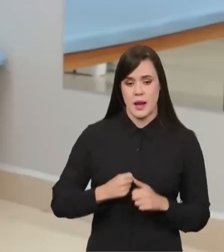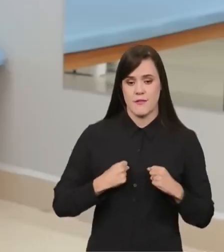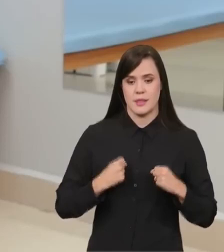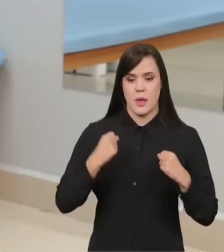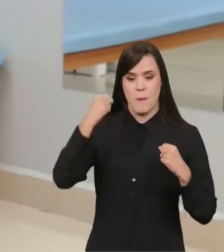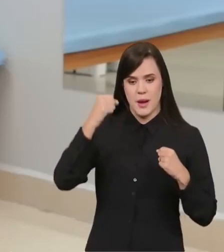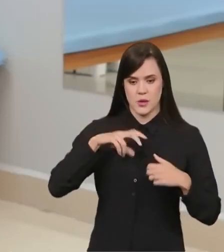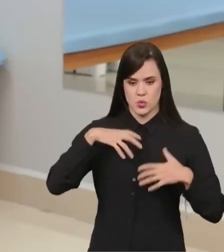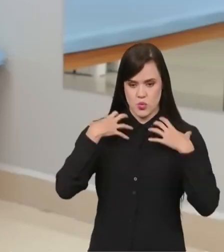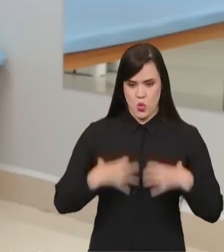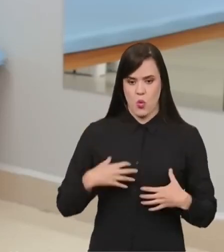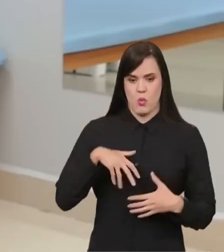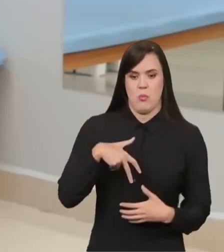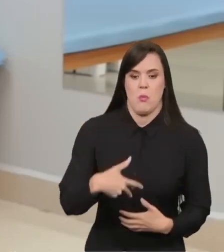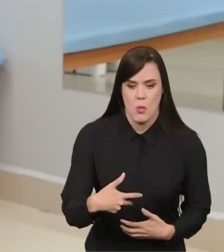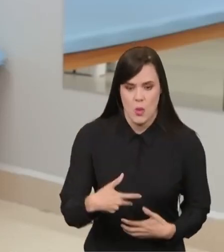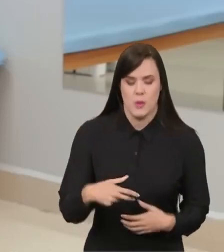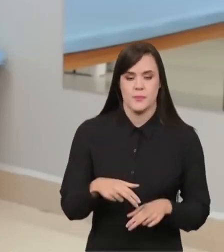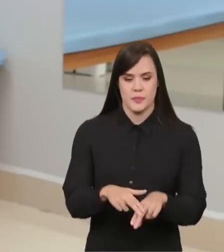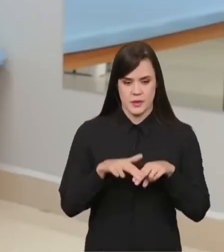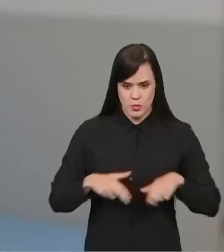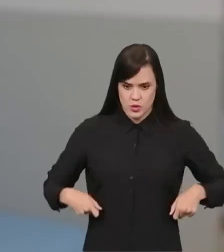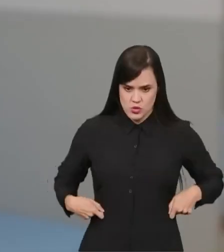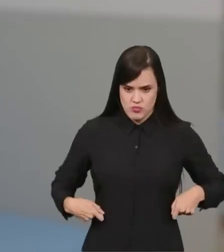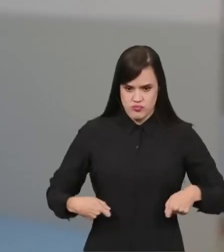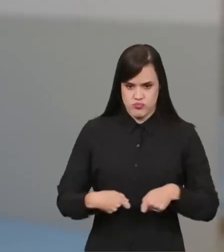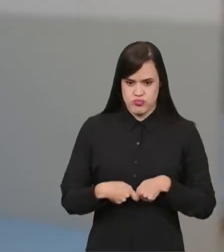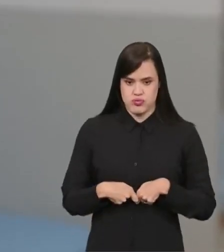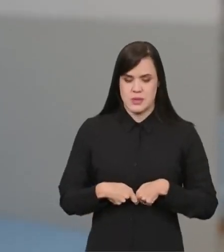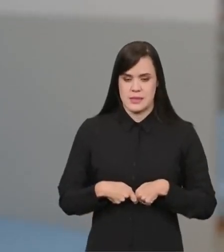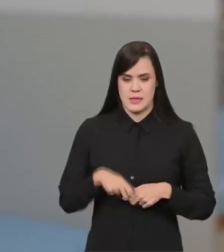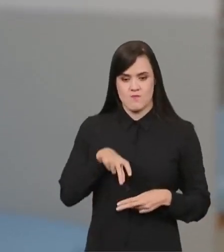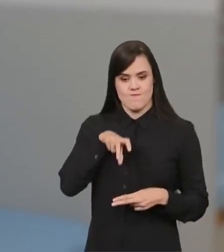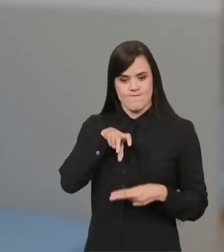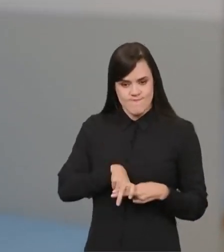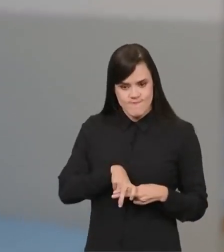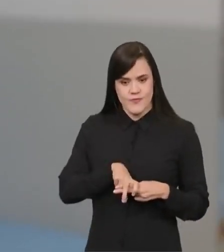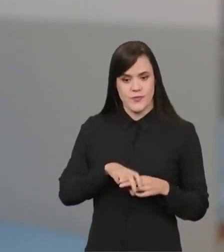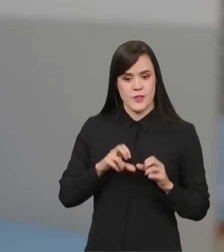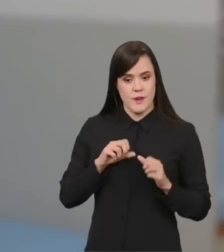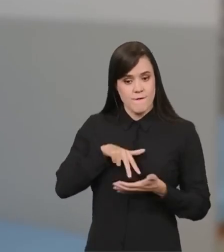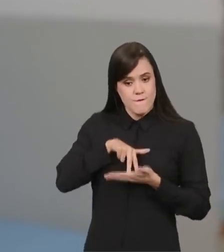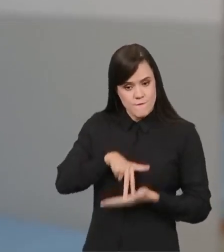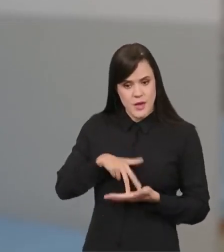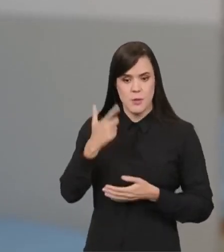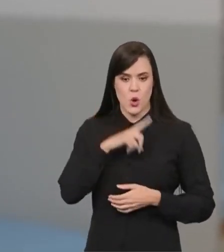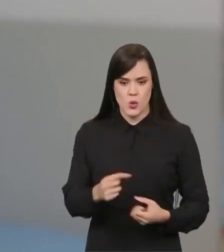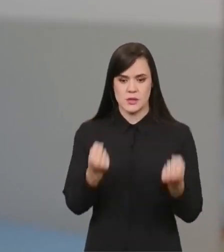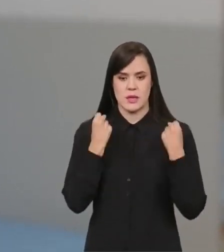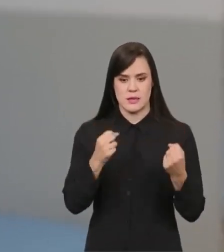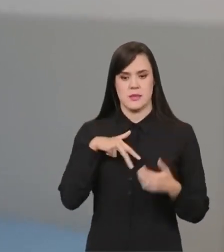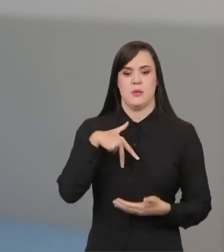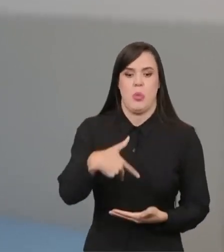tronco tomba para frente. Então eu já coloco esse cinto para ter estabilidade, para fazer o exercício e não